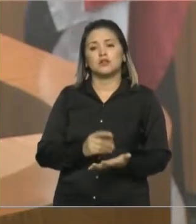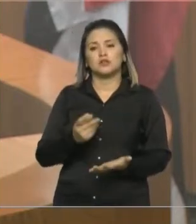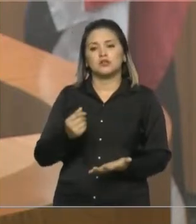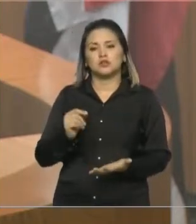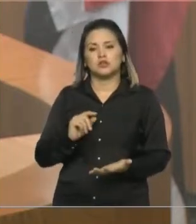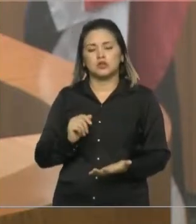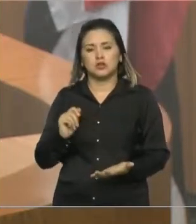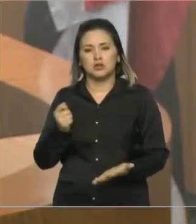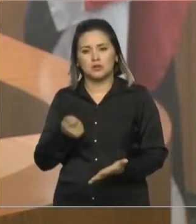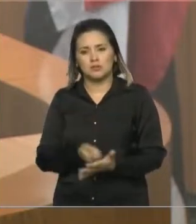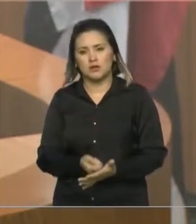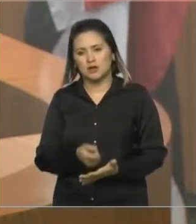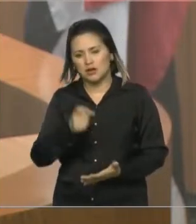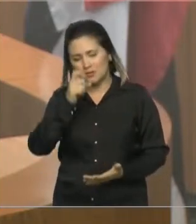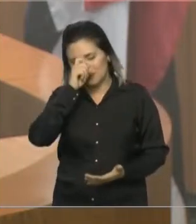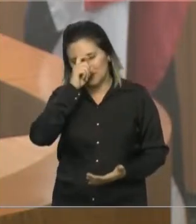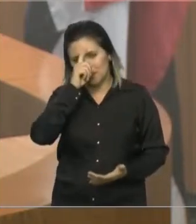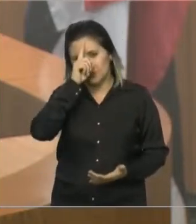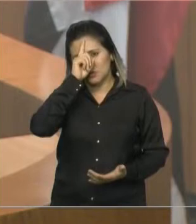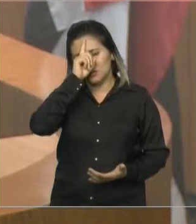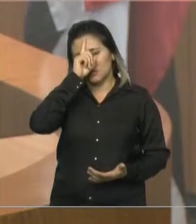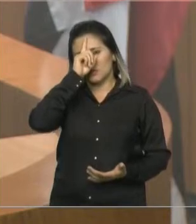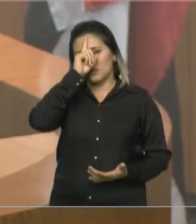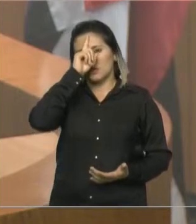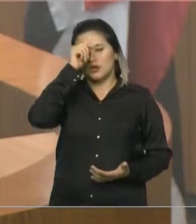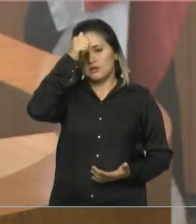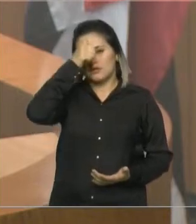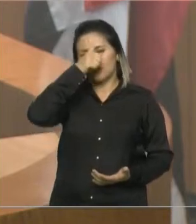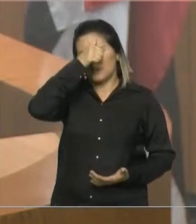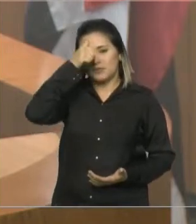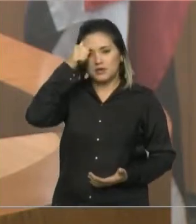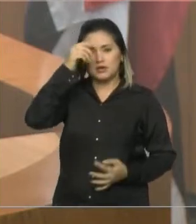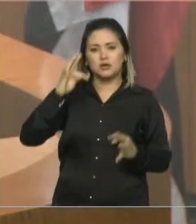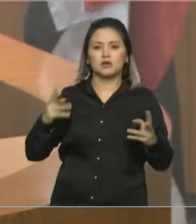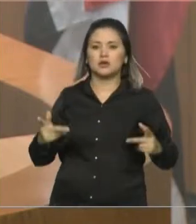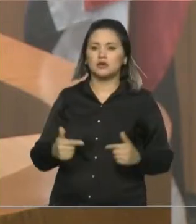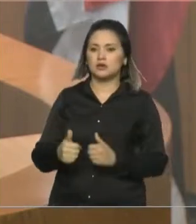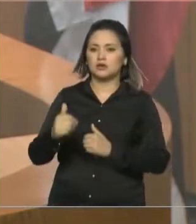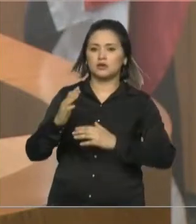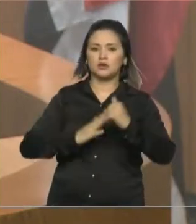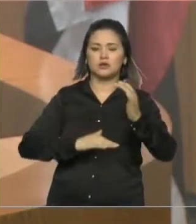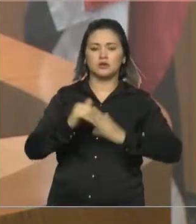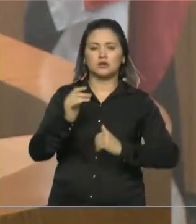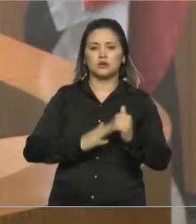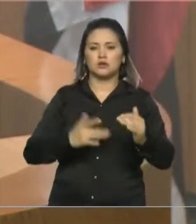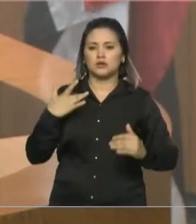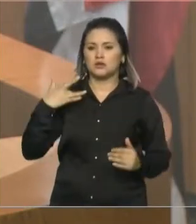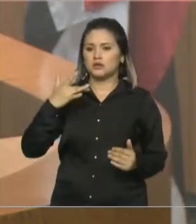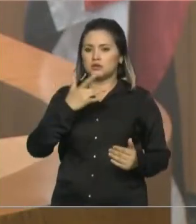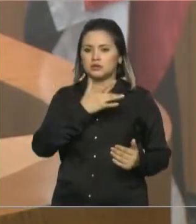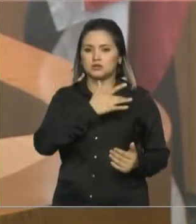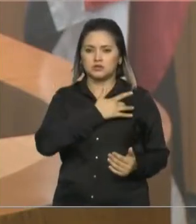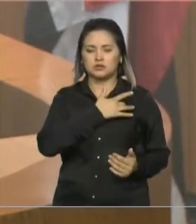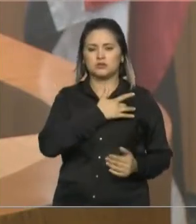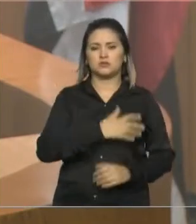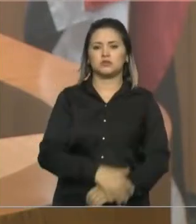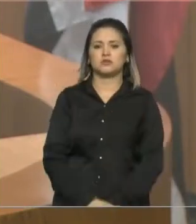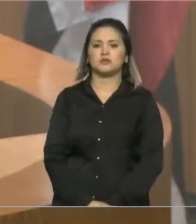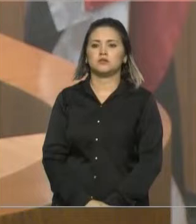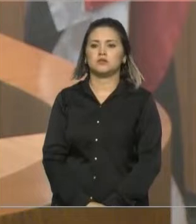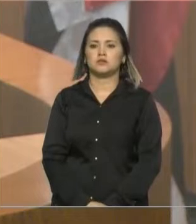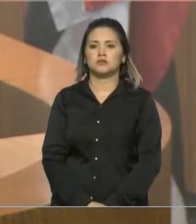pagar médico, enfermeiro, todas as profissões da saúde, financiamento de insumos, os mais básicos, a gente já tem